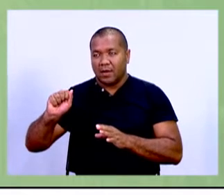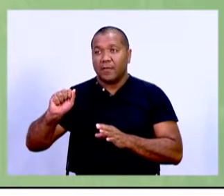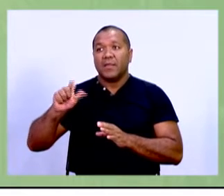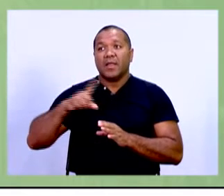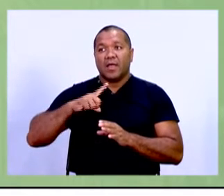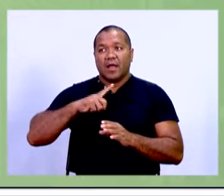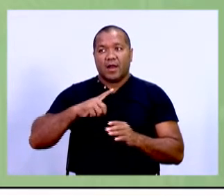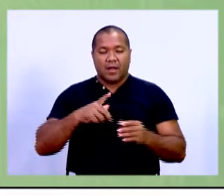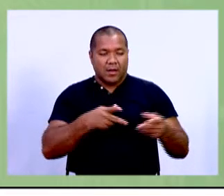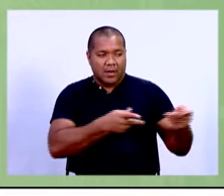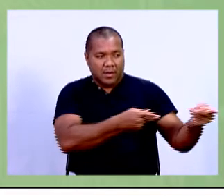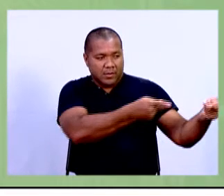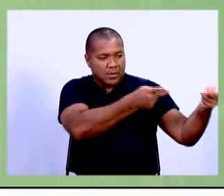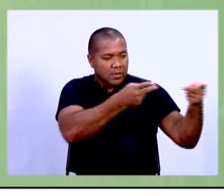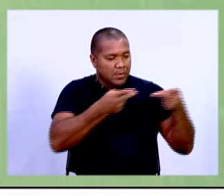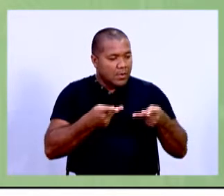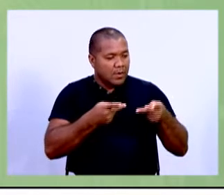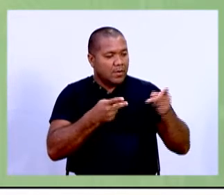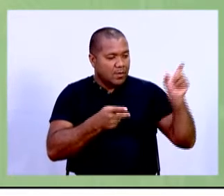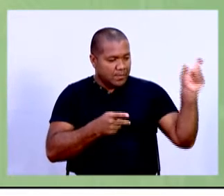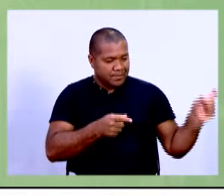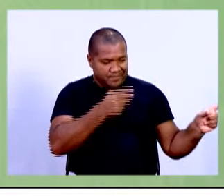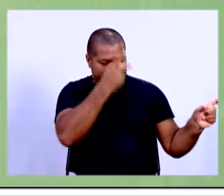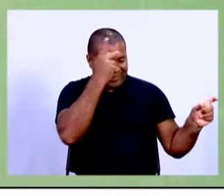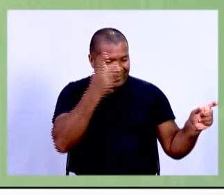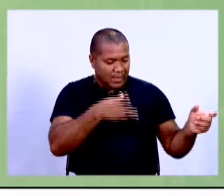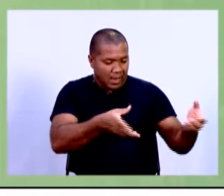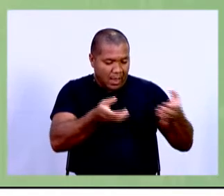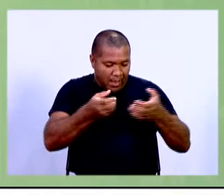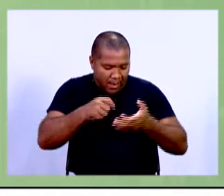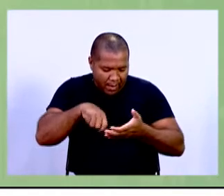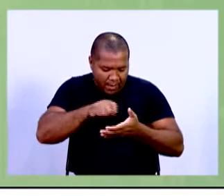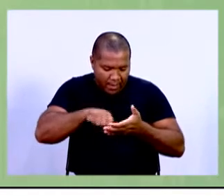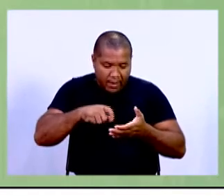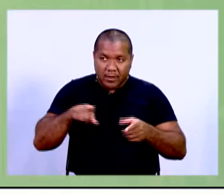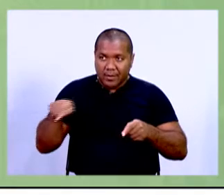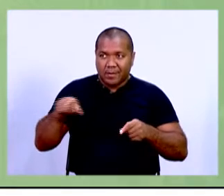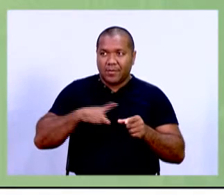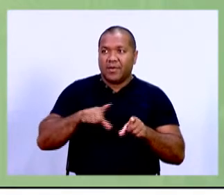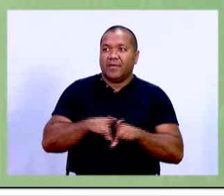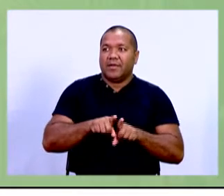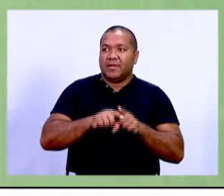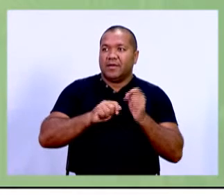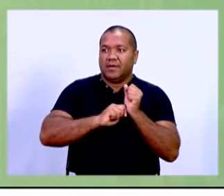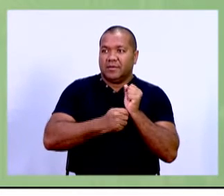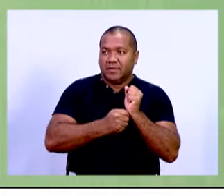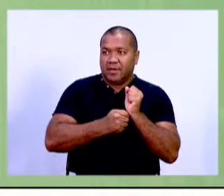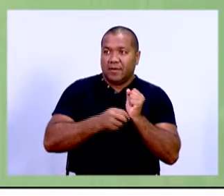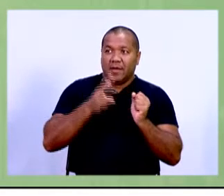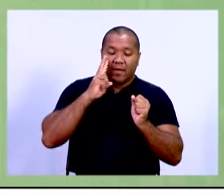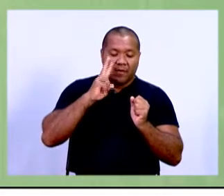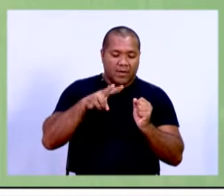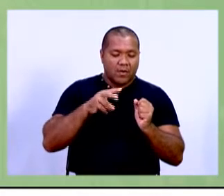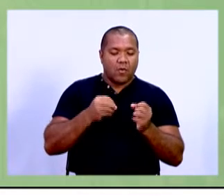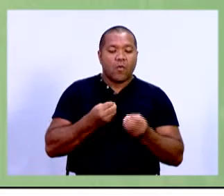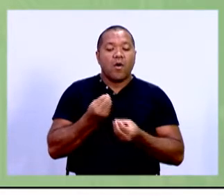do cliente, ela recebeu o pedido, ela também vai ter um login, uma senha, vai ver qual é